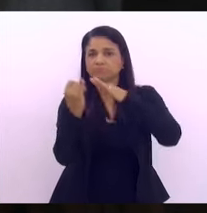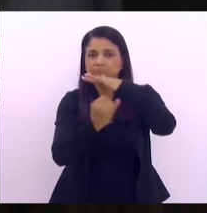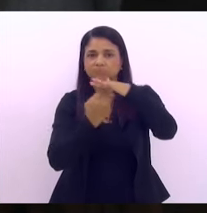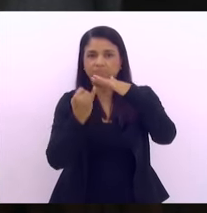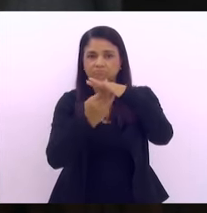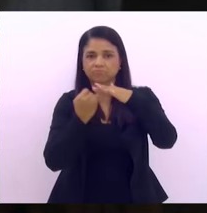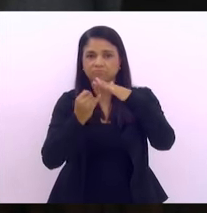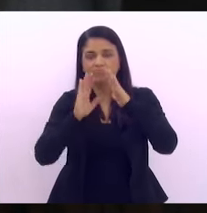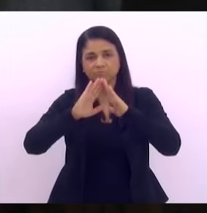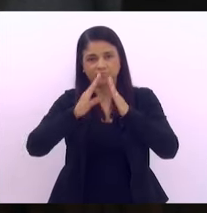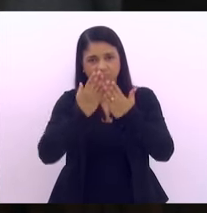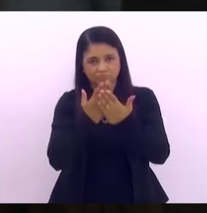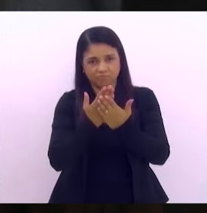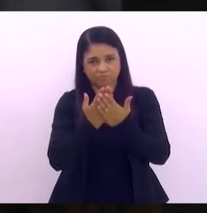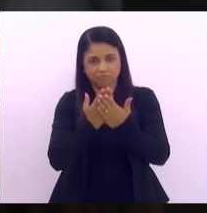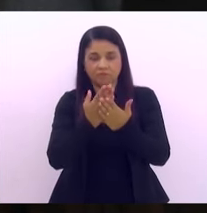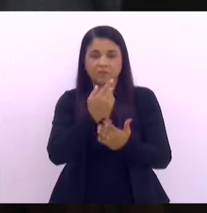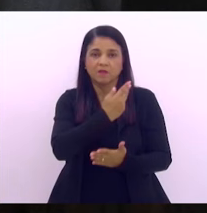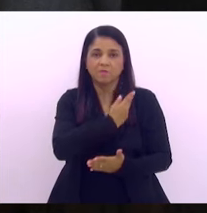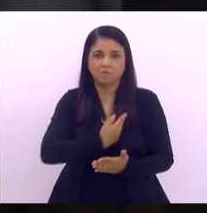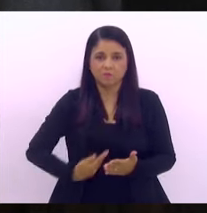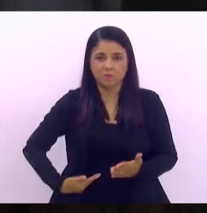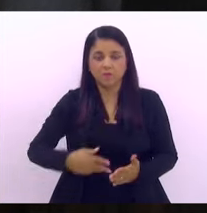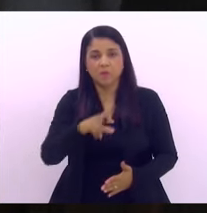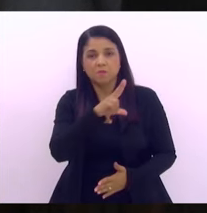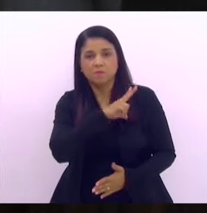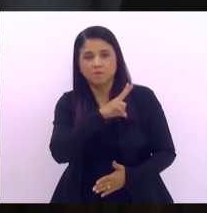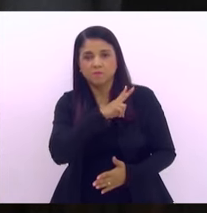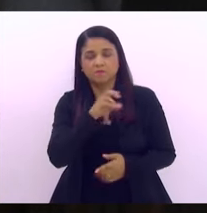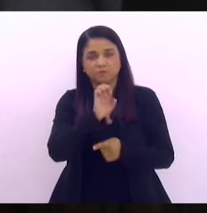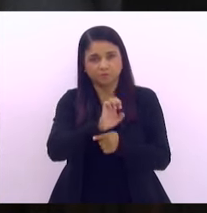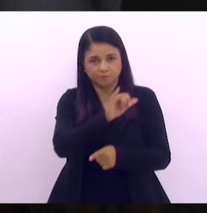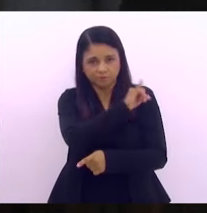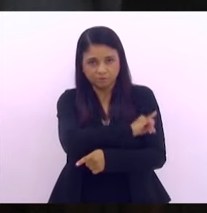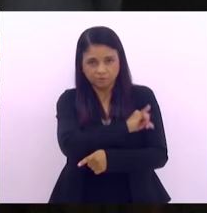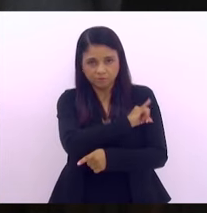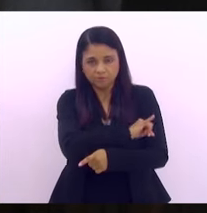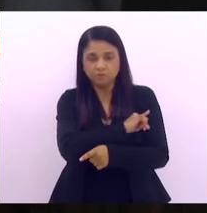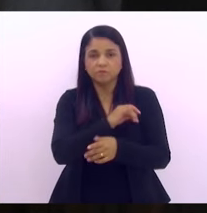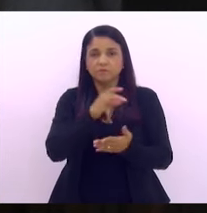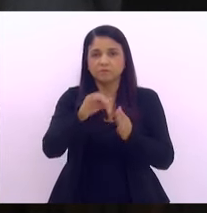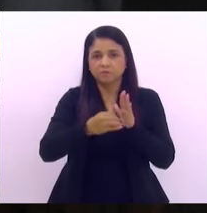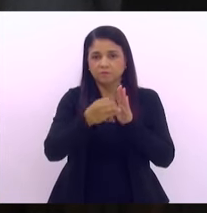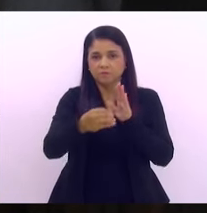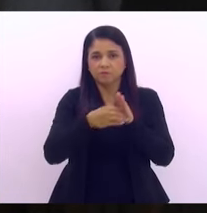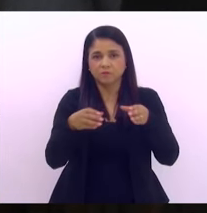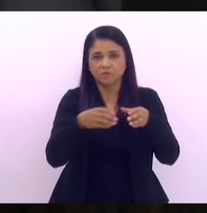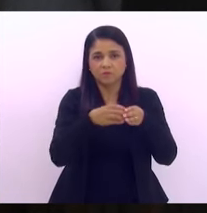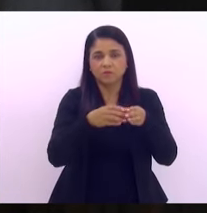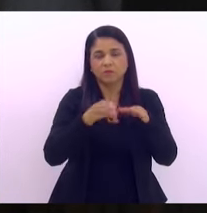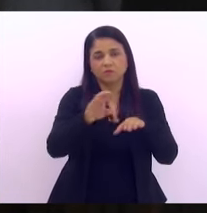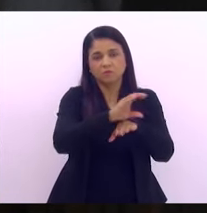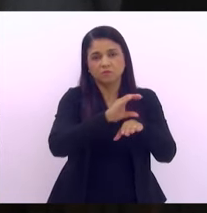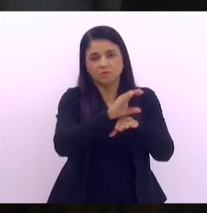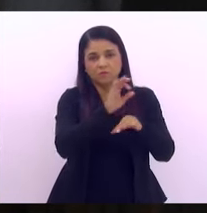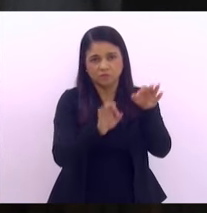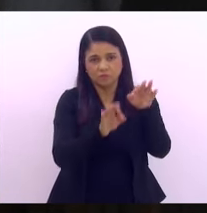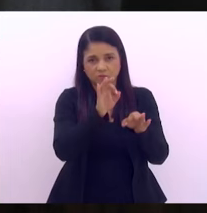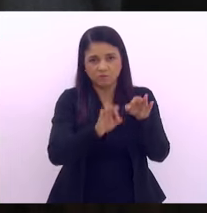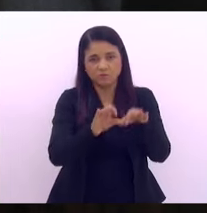instituições de ensino da rede pública e privada no âmbito do Estado. Pareceres das comissões Constituição e Justiça